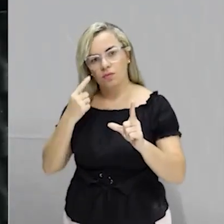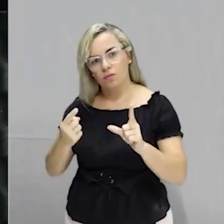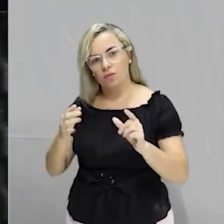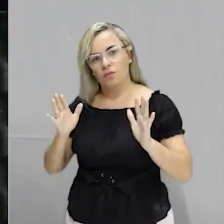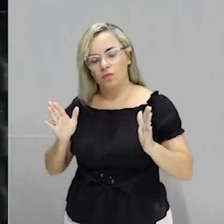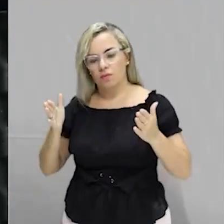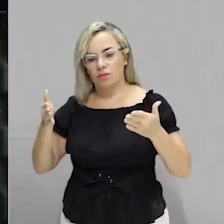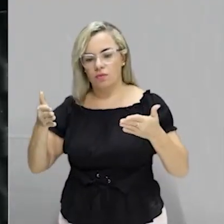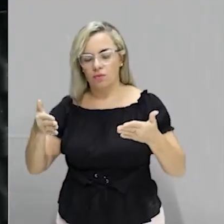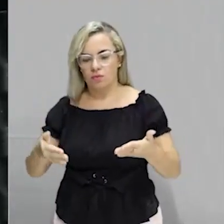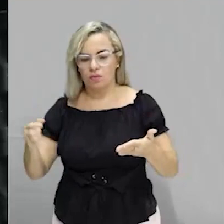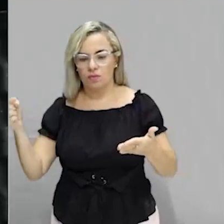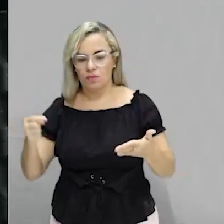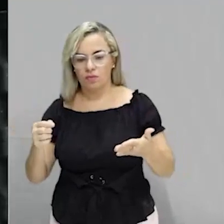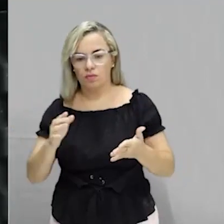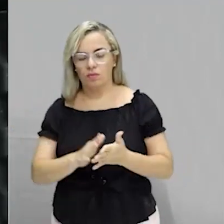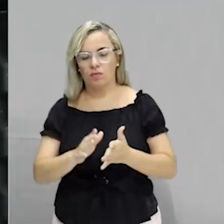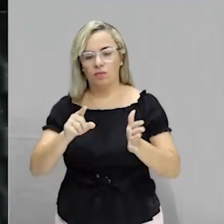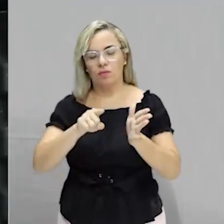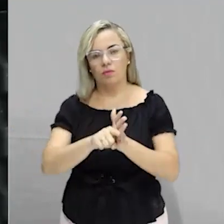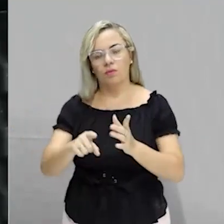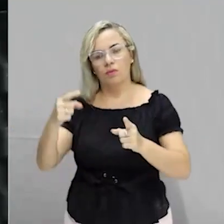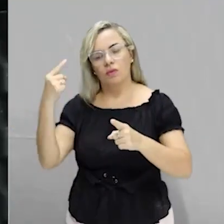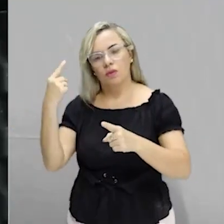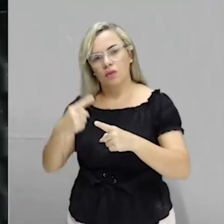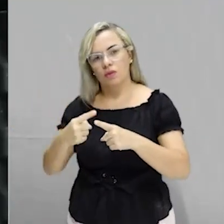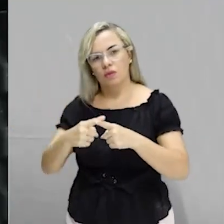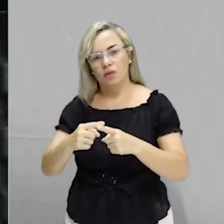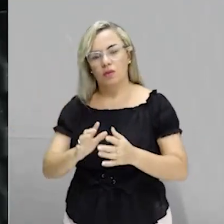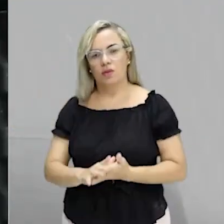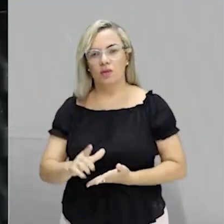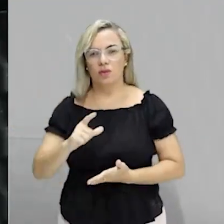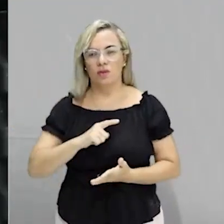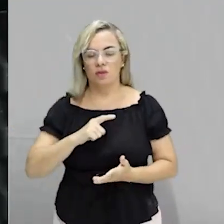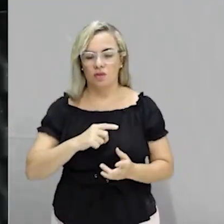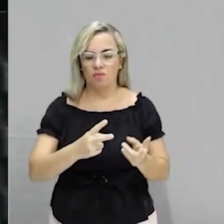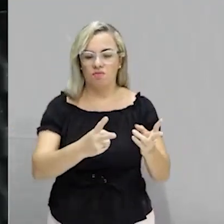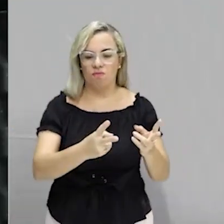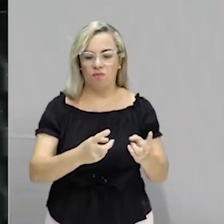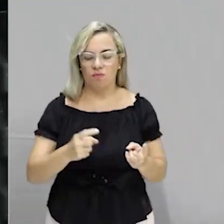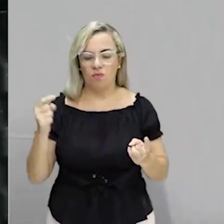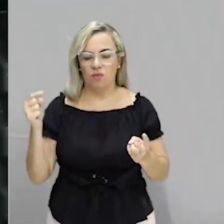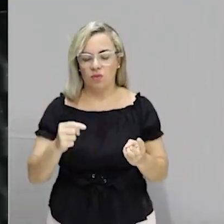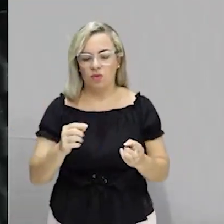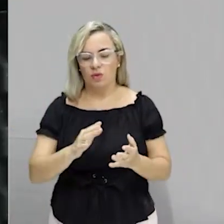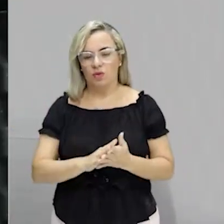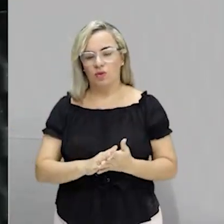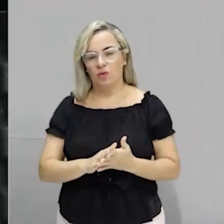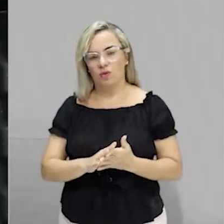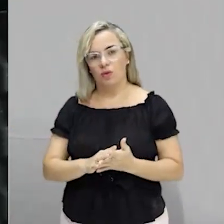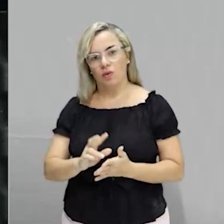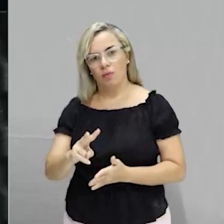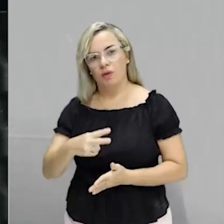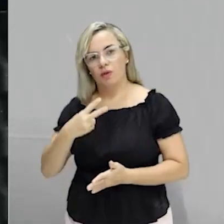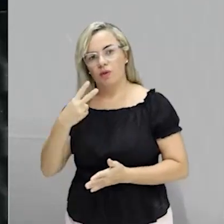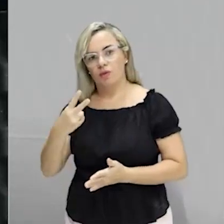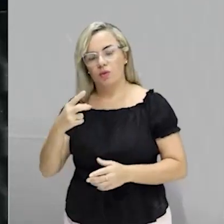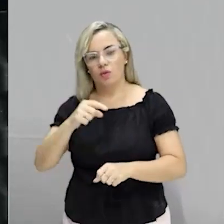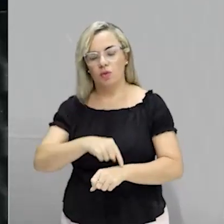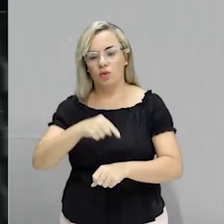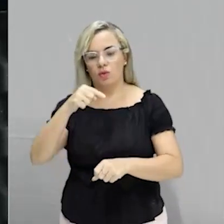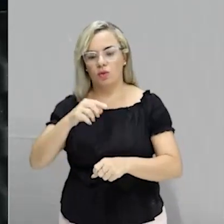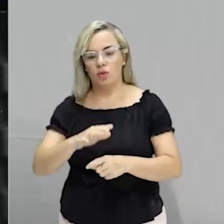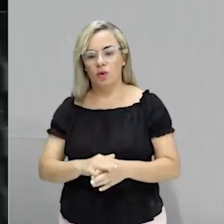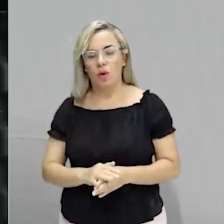tua atenção aqui para essa questão. Por quê? Porque você deve ter percebido que, por conta de eu ter 2 momentos